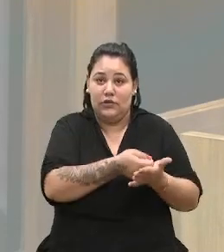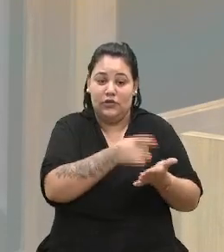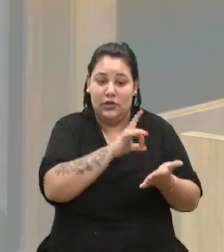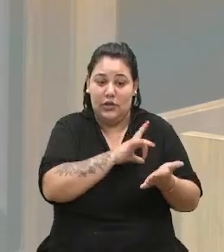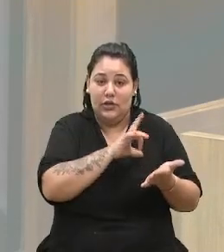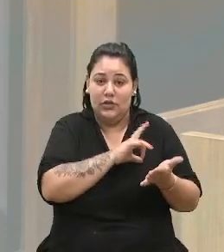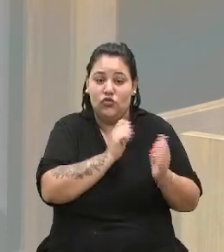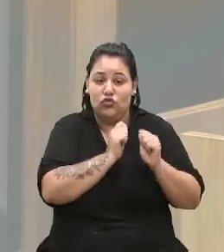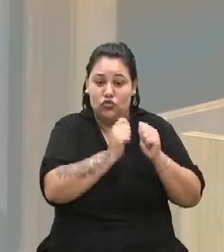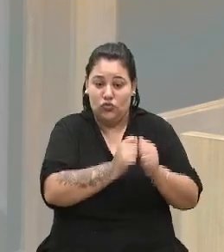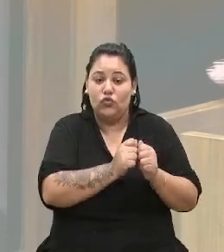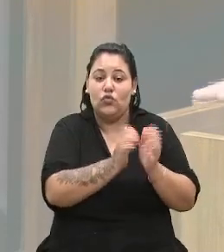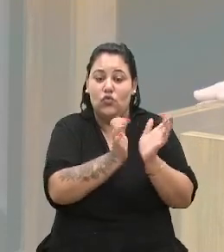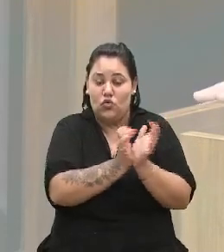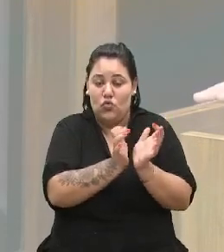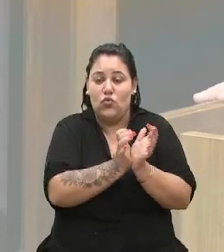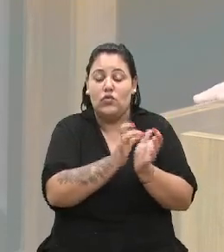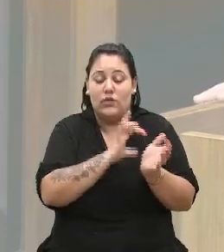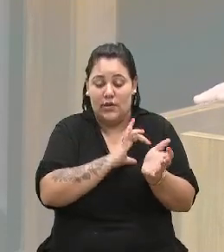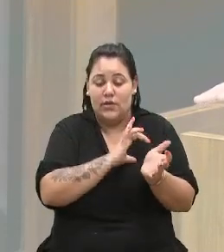Conselho. Próximo.